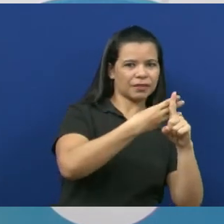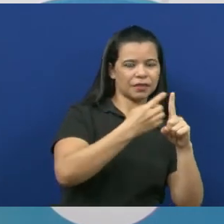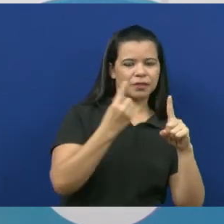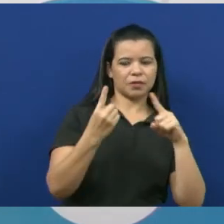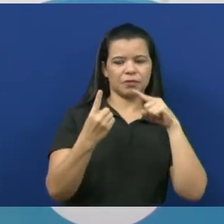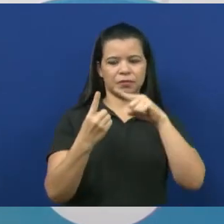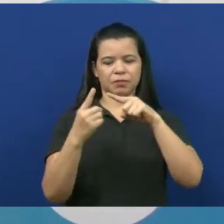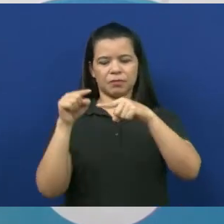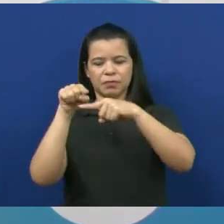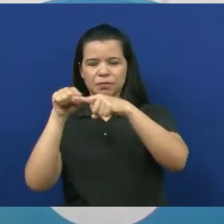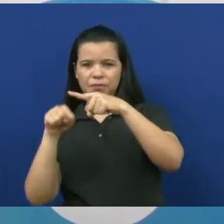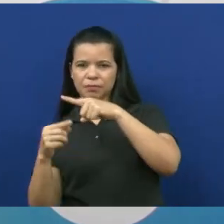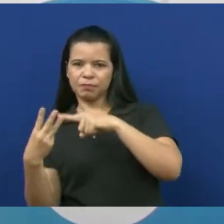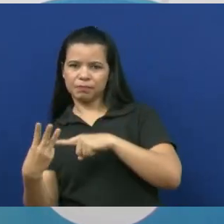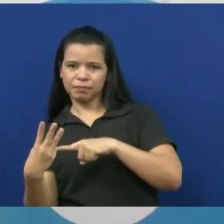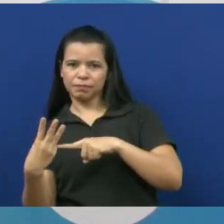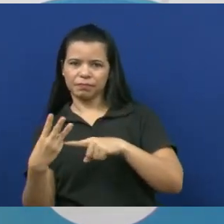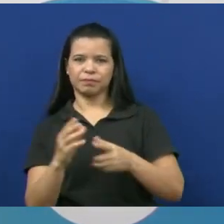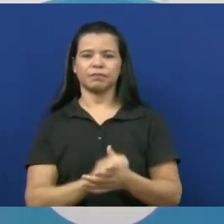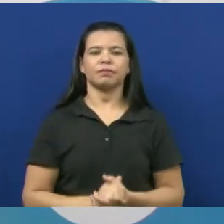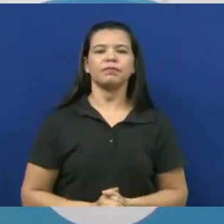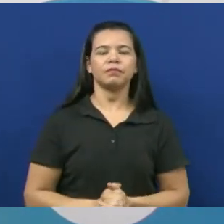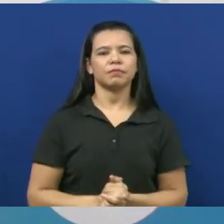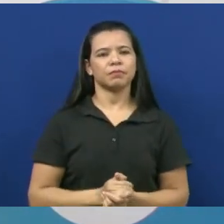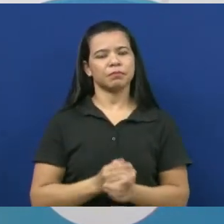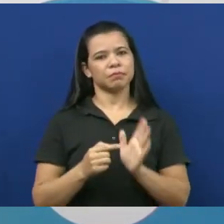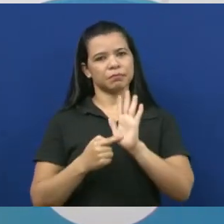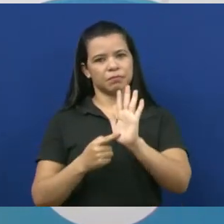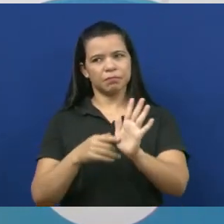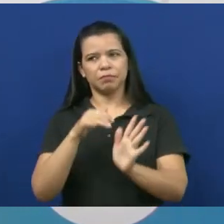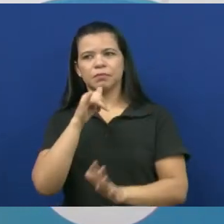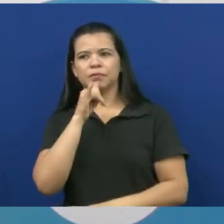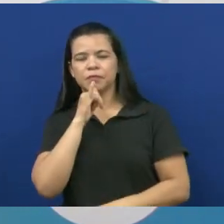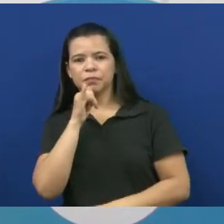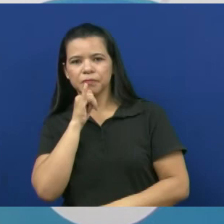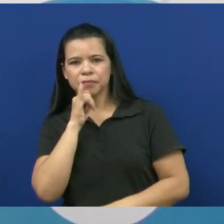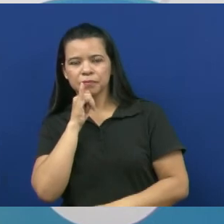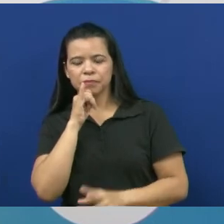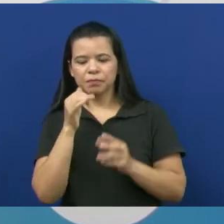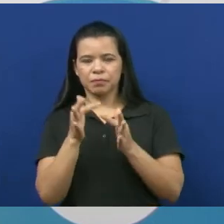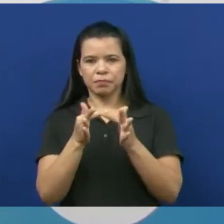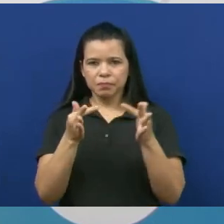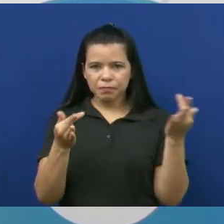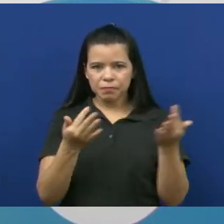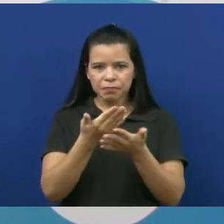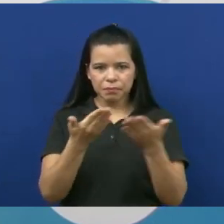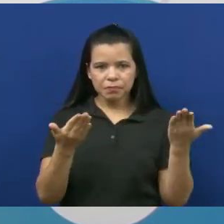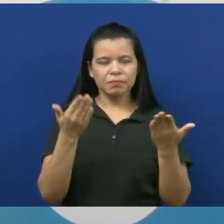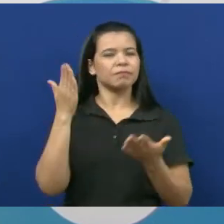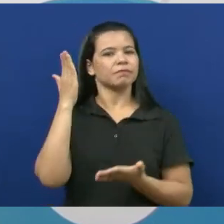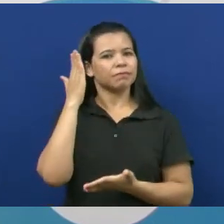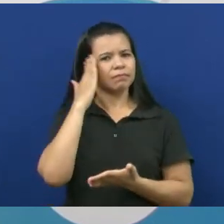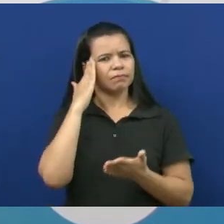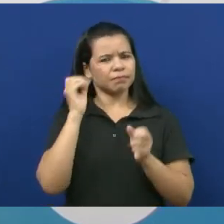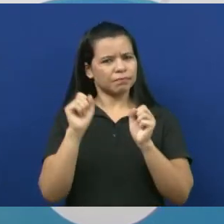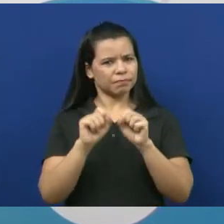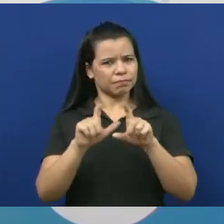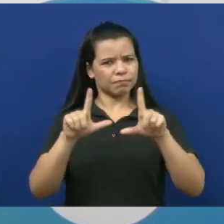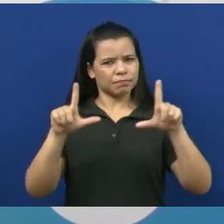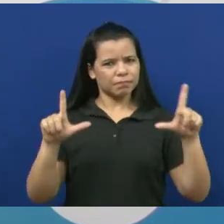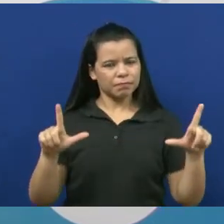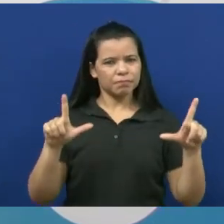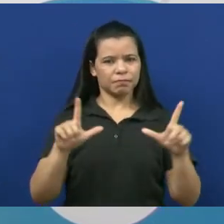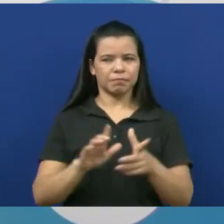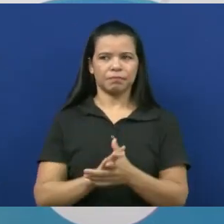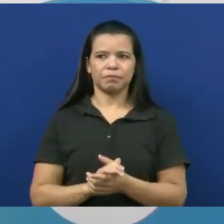fica dividido por 3. Eu vou dar um exemplozinho aqui bem simples, bem elementar, para a gente entender bem uma situação cotidiana